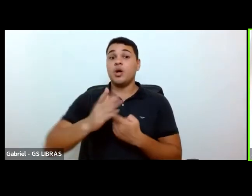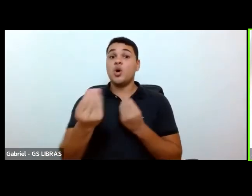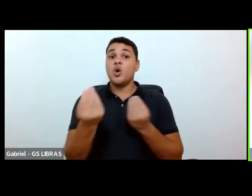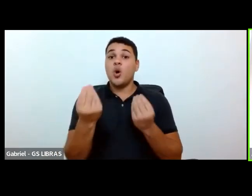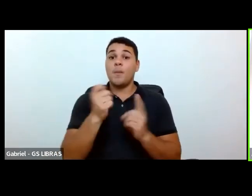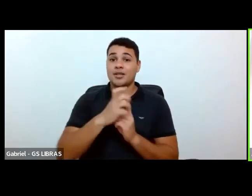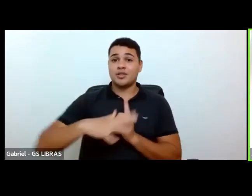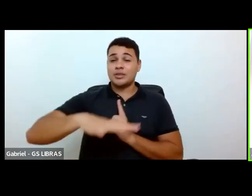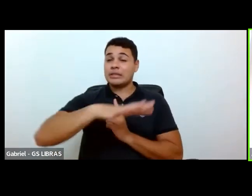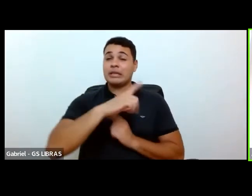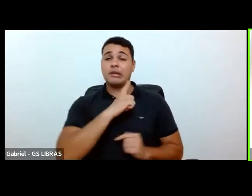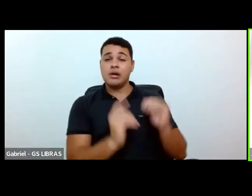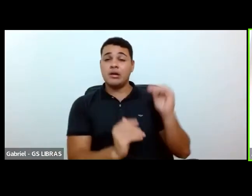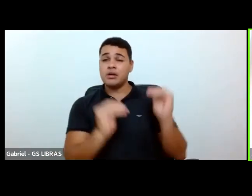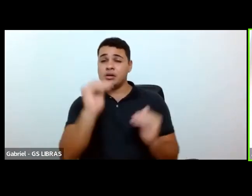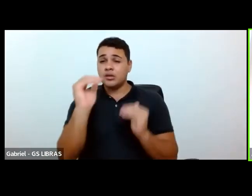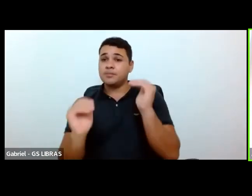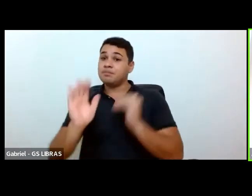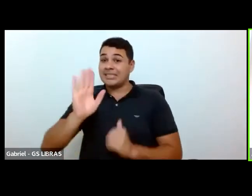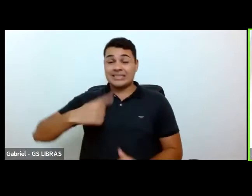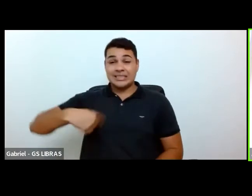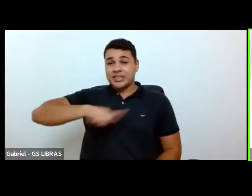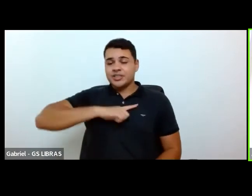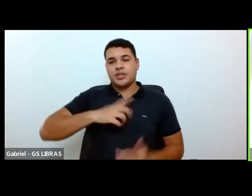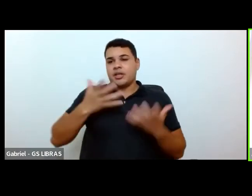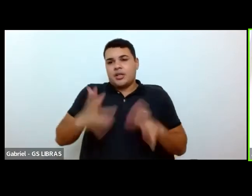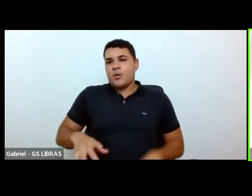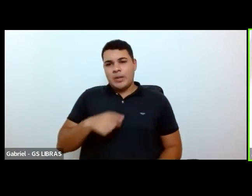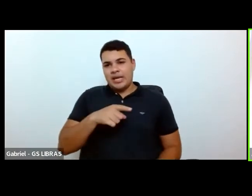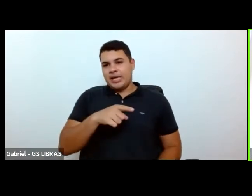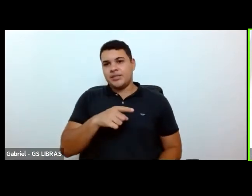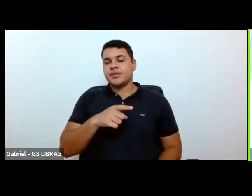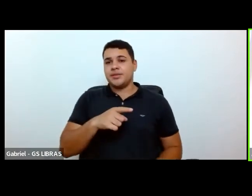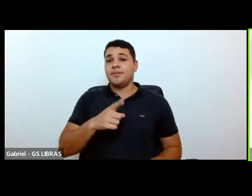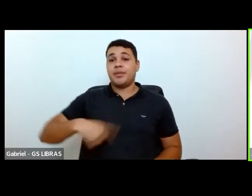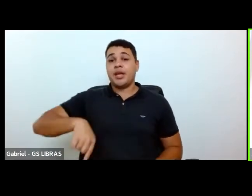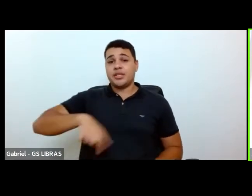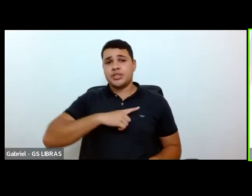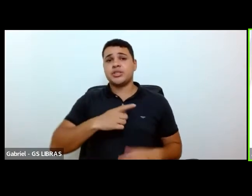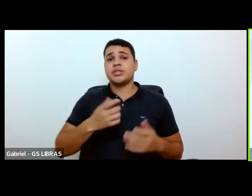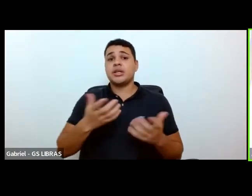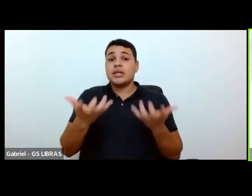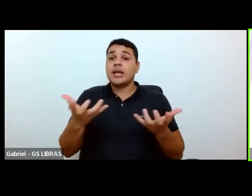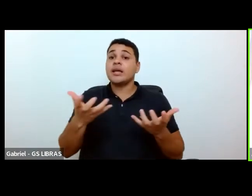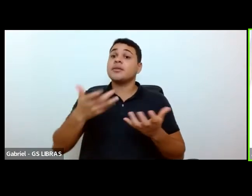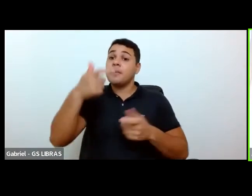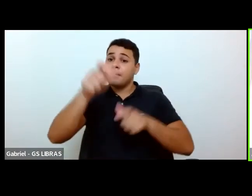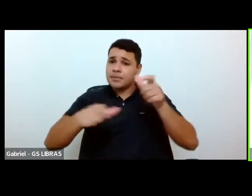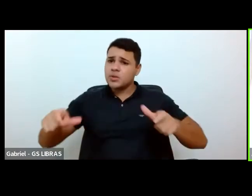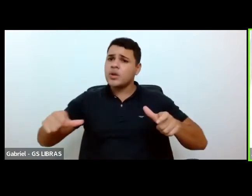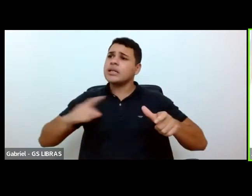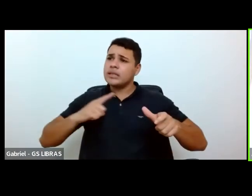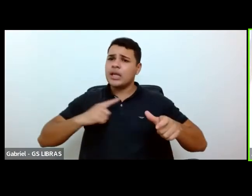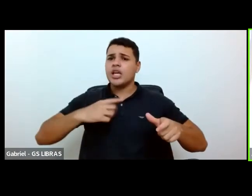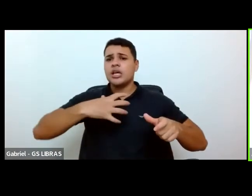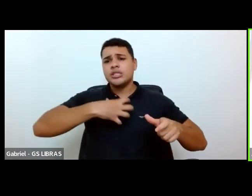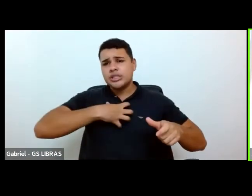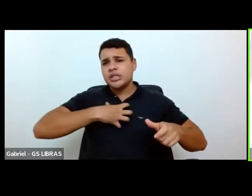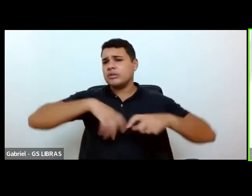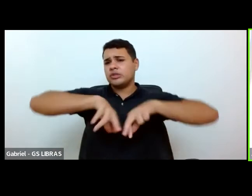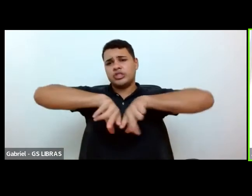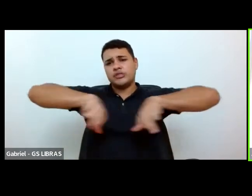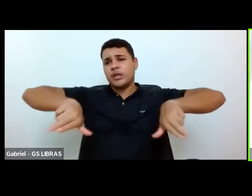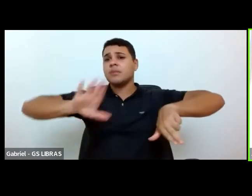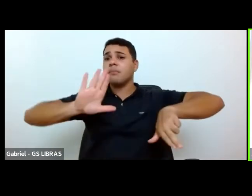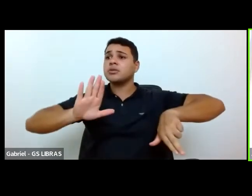não quer que esse seja o padrão, né? Não queremos que as pessoas tenham que passar pela diversidade para brilhar, né? A gente não quer que seja uma exceção, mas ao